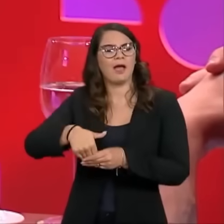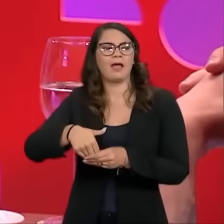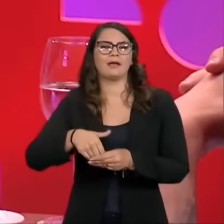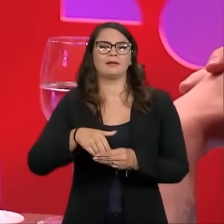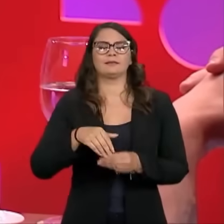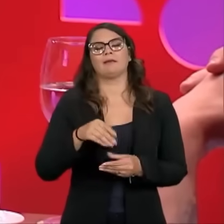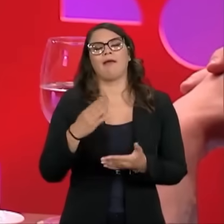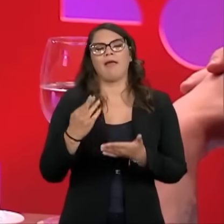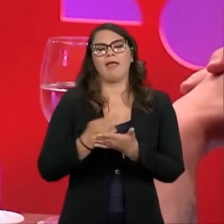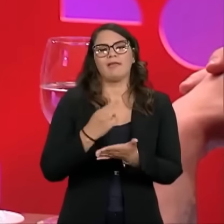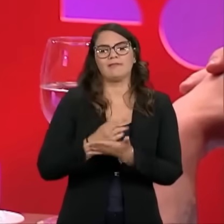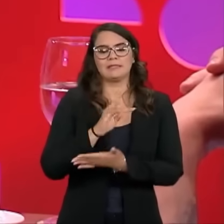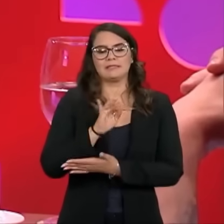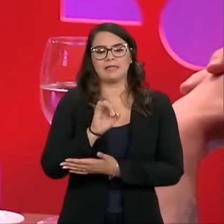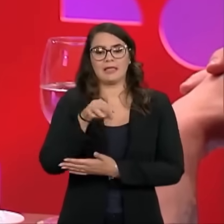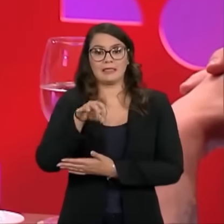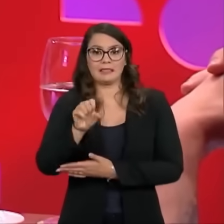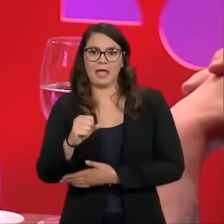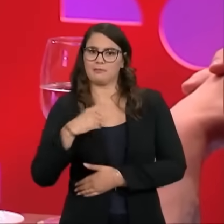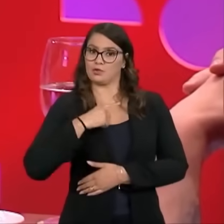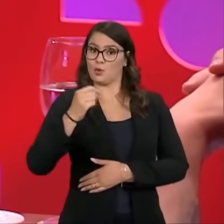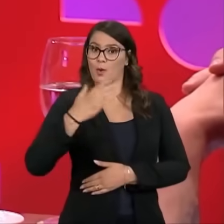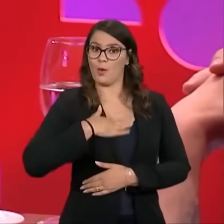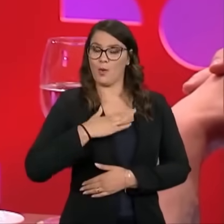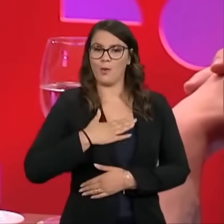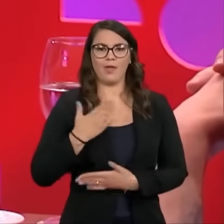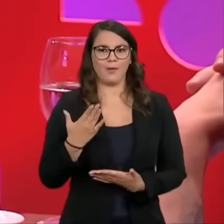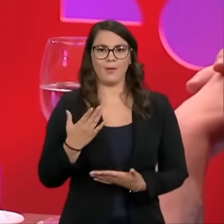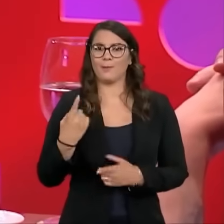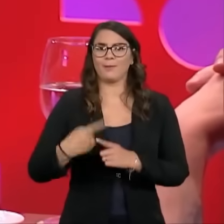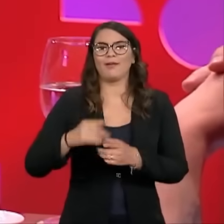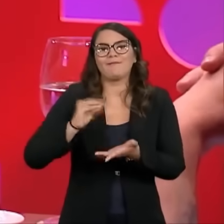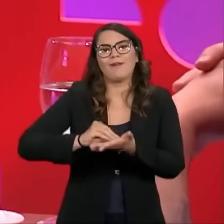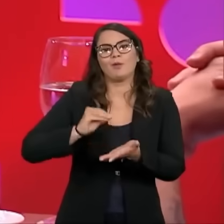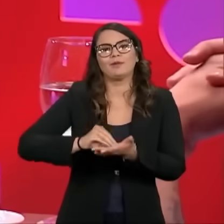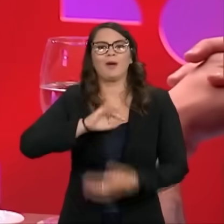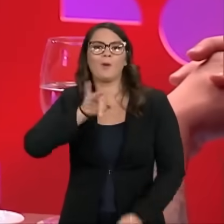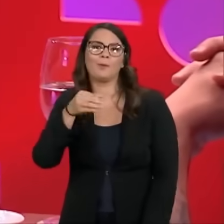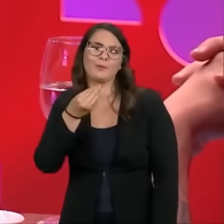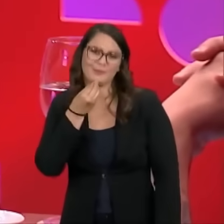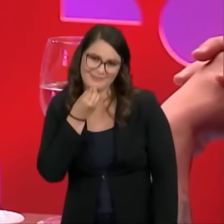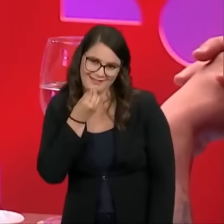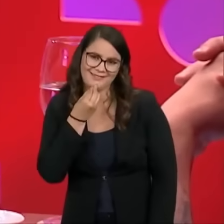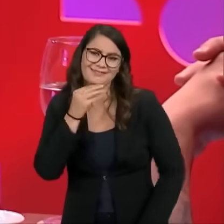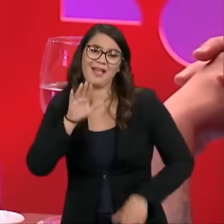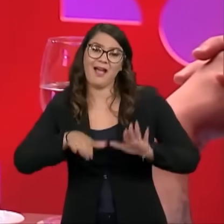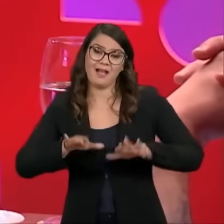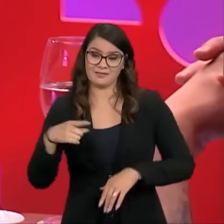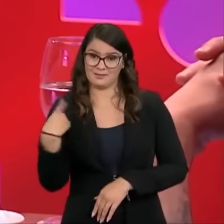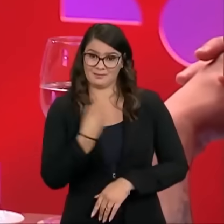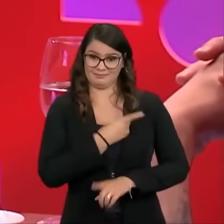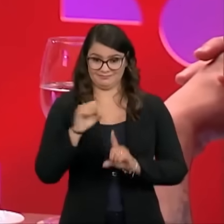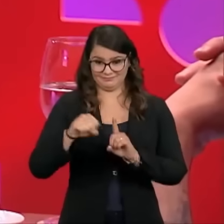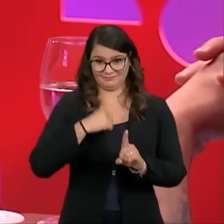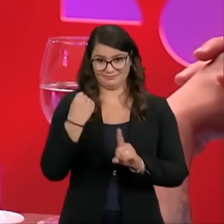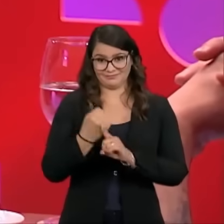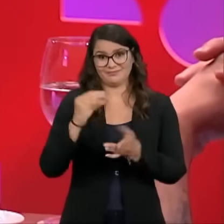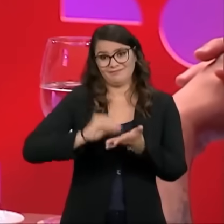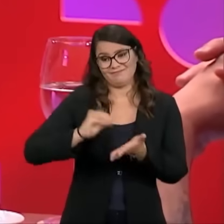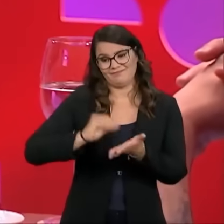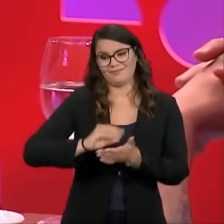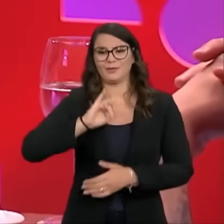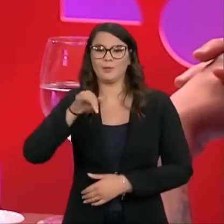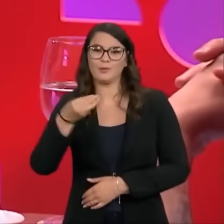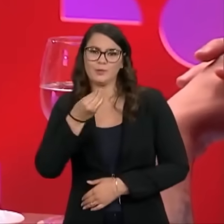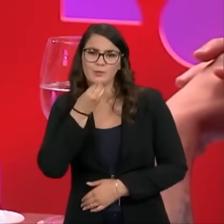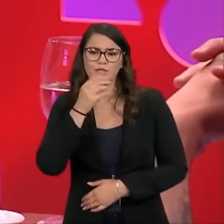revista Time várias vezes etc porque talvez eu não tivesse tido a oportunidade o que falta muitas vezes a nós na sociedade são oportunidades é o